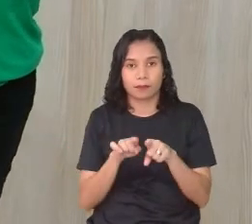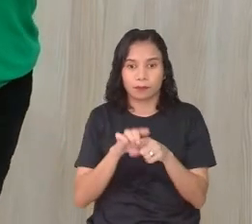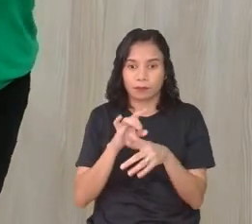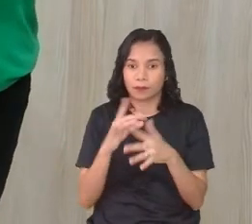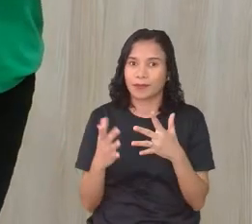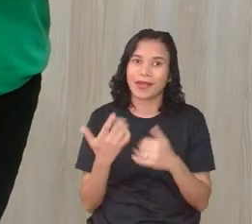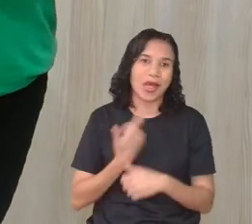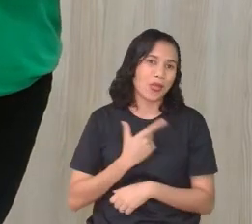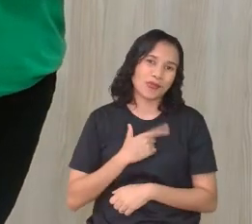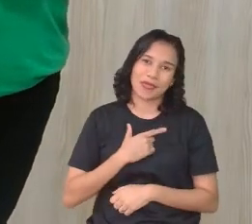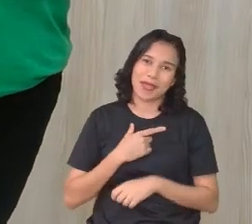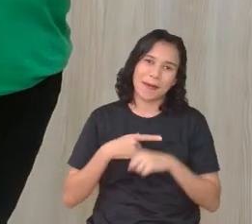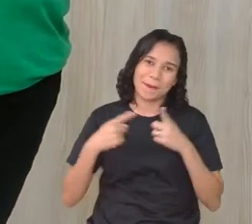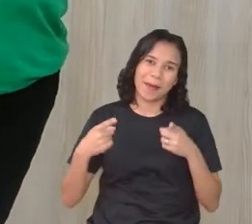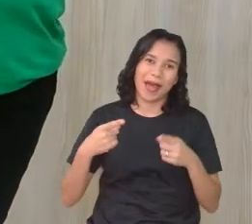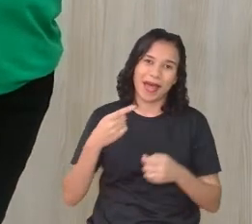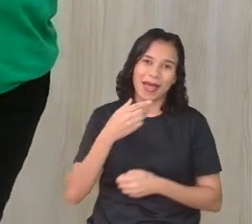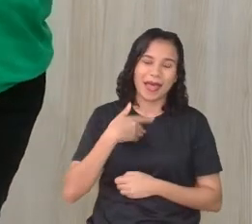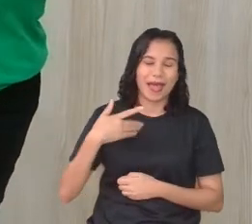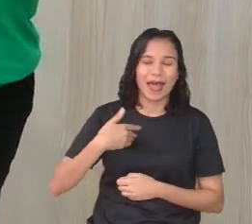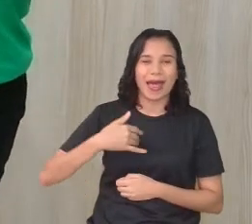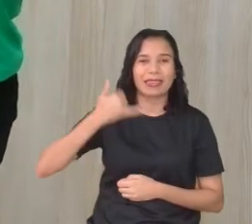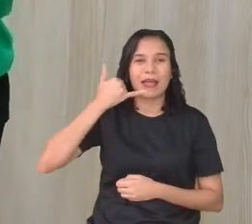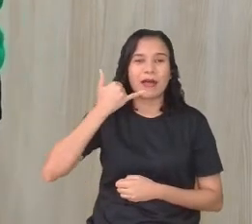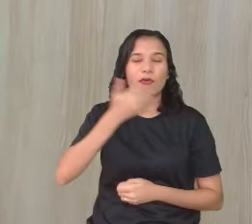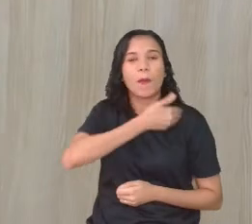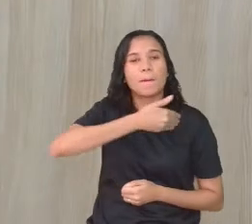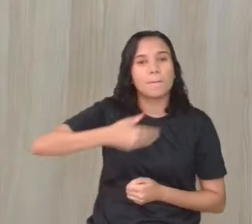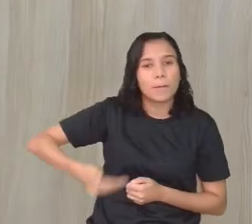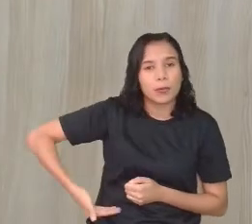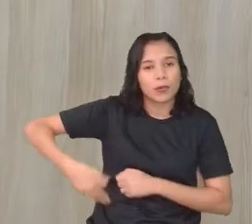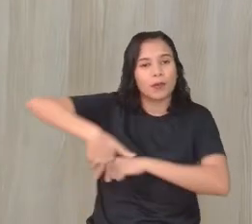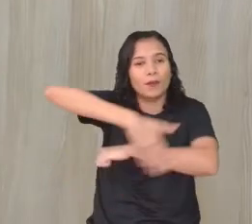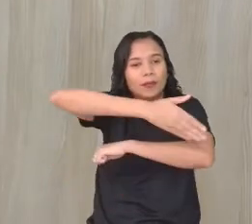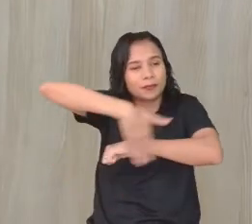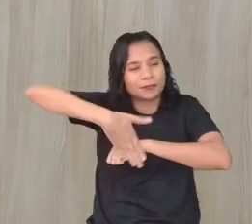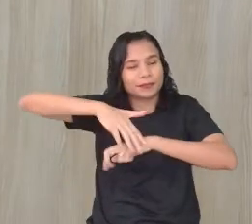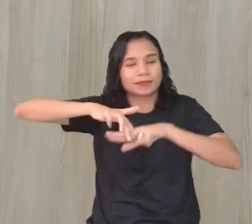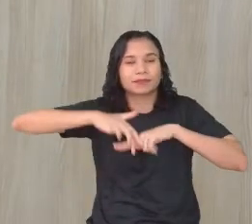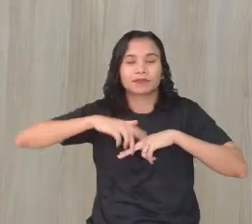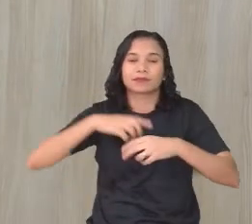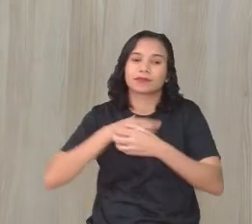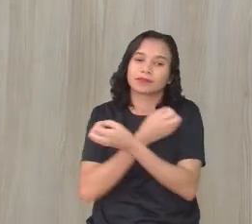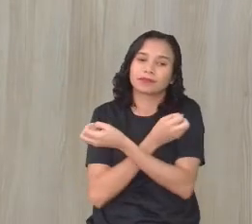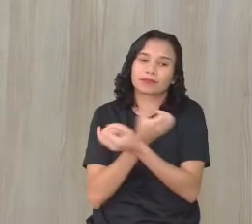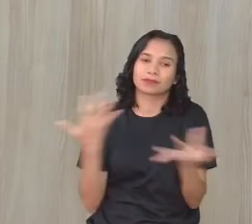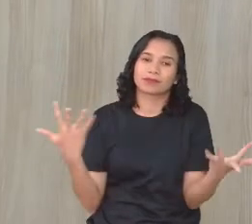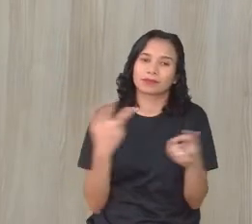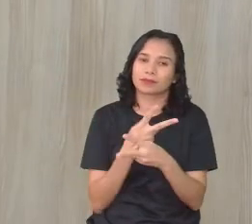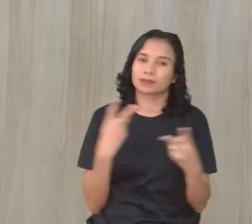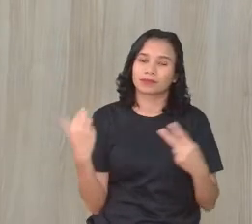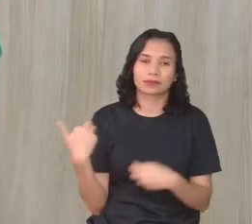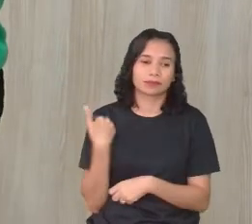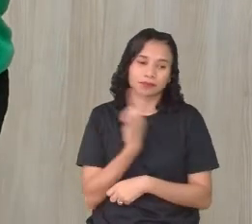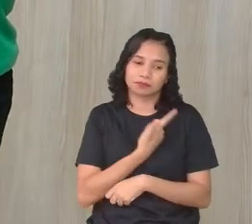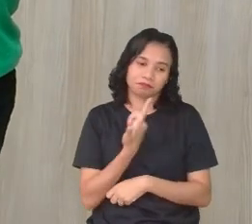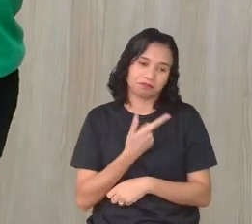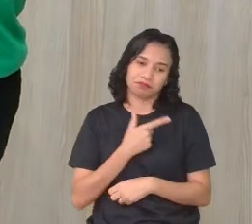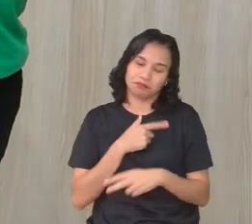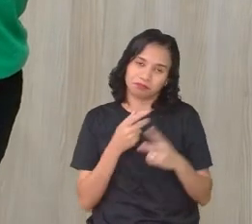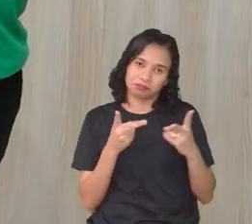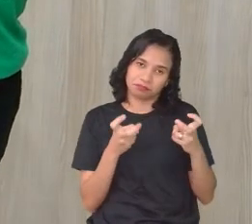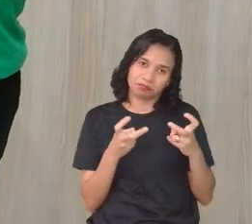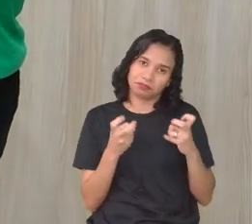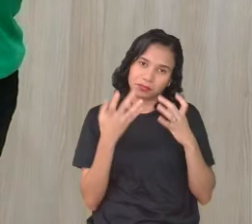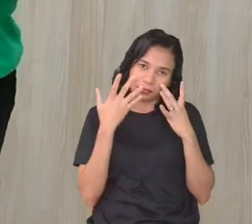existe mais praticamente, né? Nem existe mais, não é? Então, tantas outras coisas que muitas vezes nós não prestamos